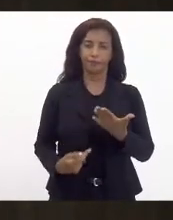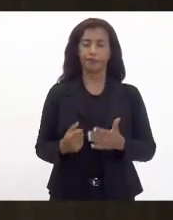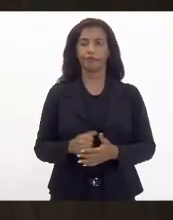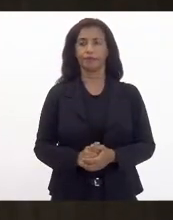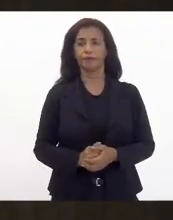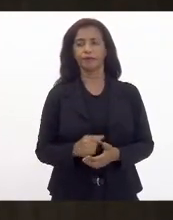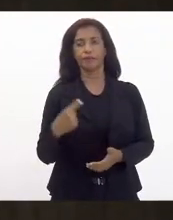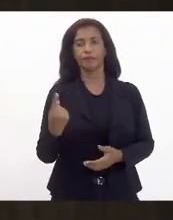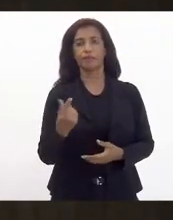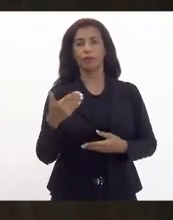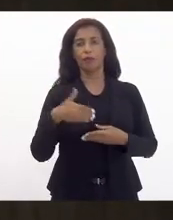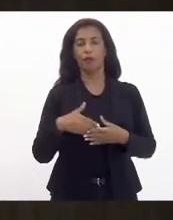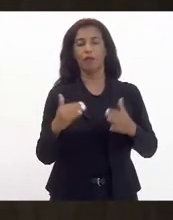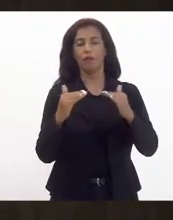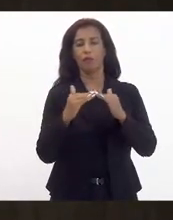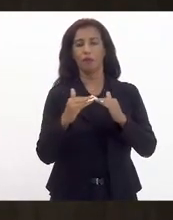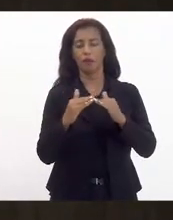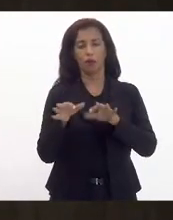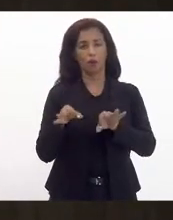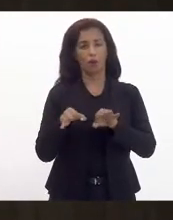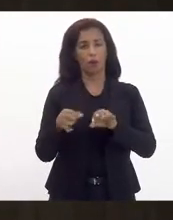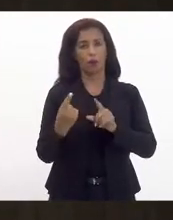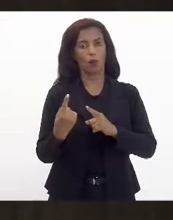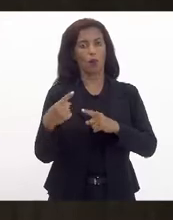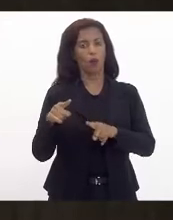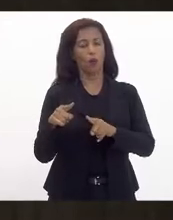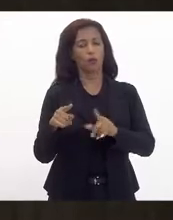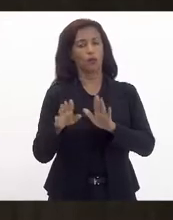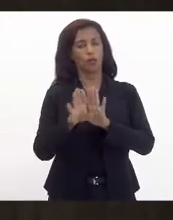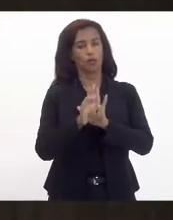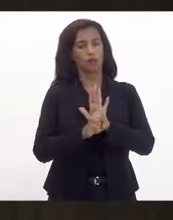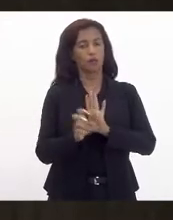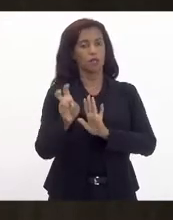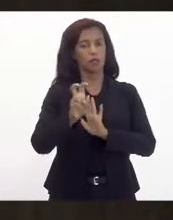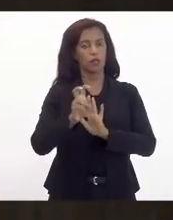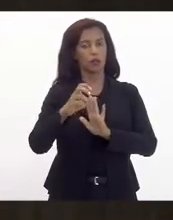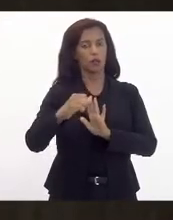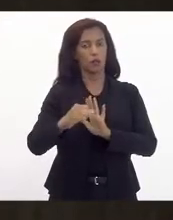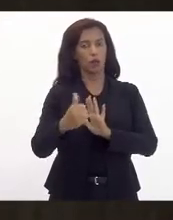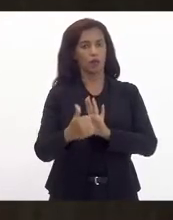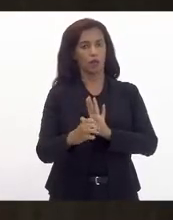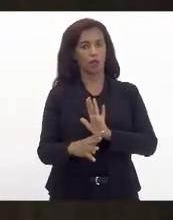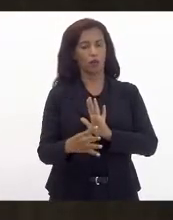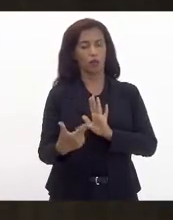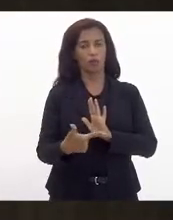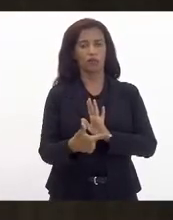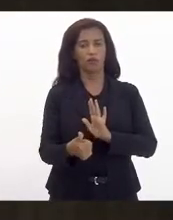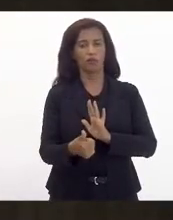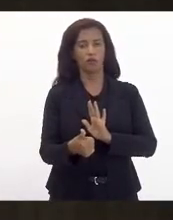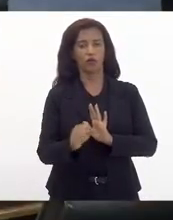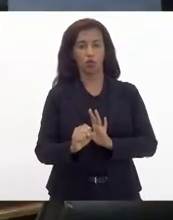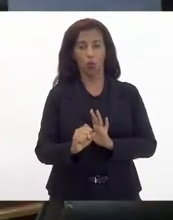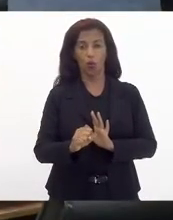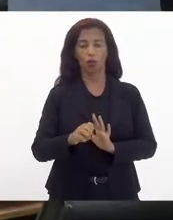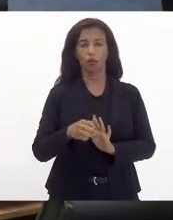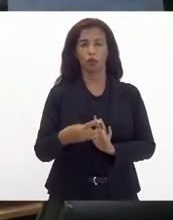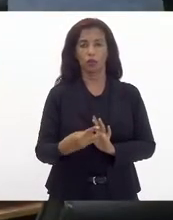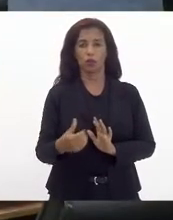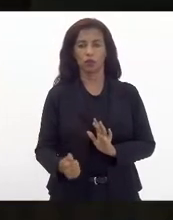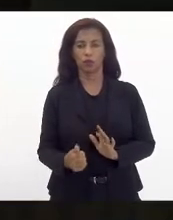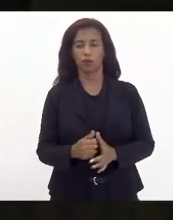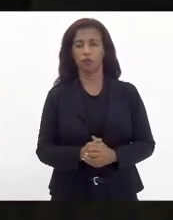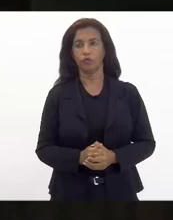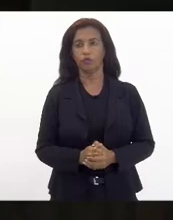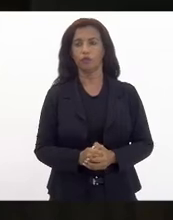tão o nosso voto é esse favorável ao projeto é contrário às emendas 59 14 e 28 a 31 e